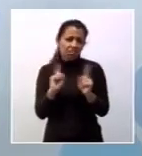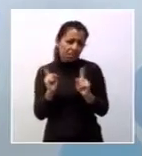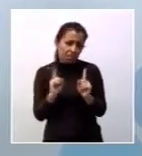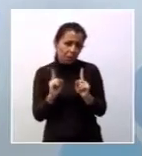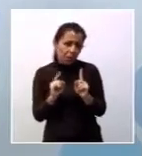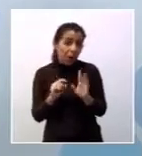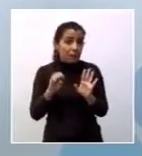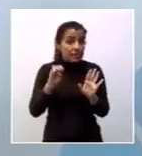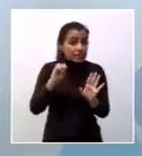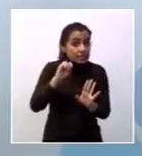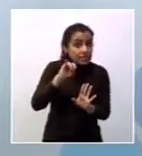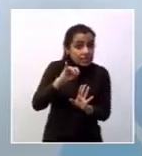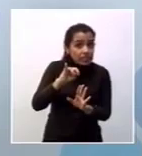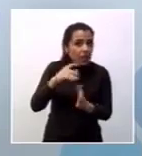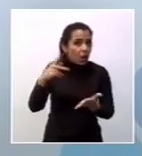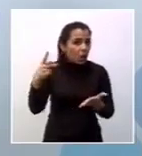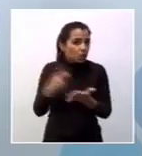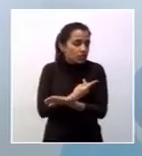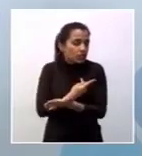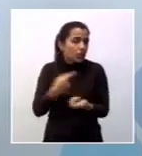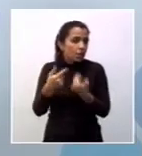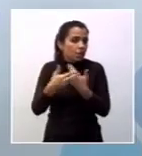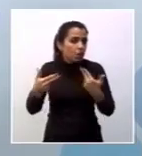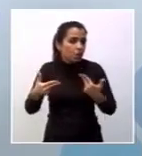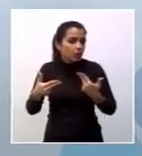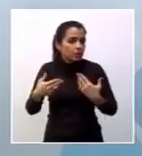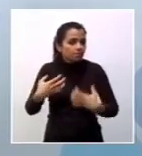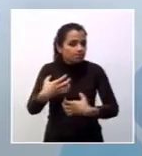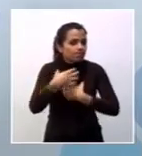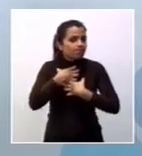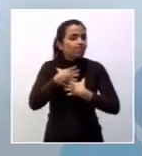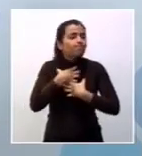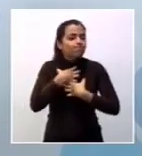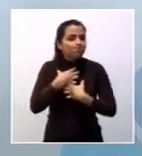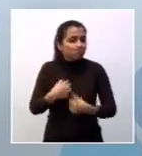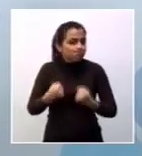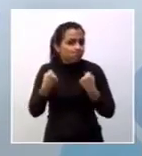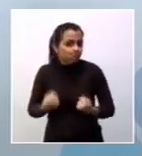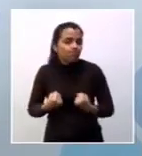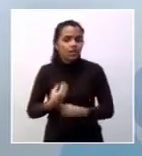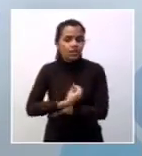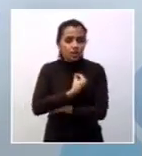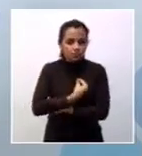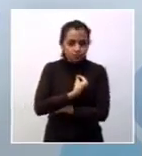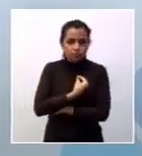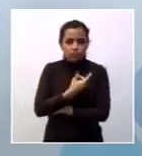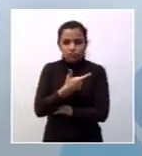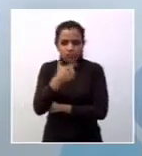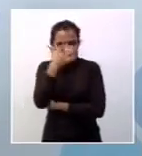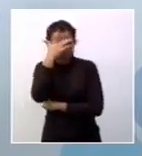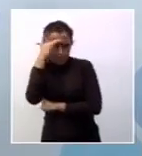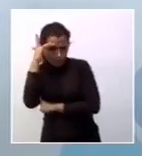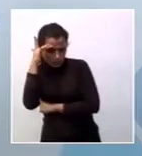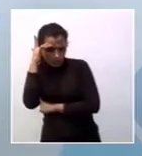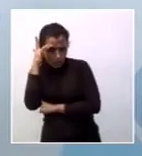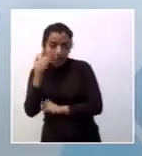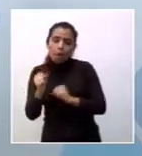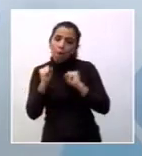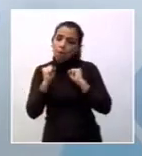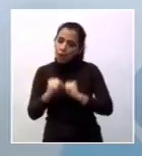sua vida, afetou a sua imagem, isso teve um impacto muito grande na vida de alguém, isso pode ser,